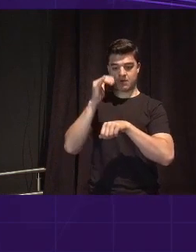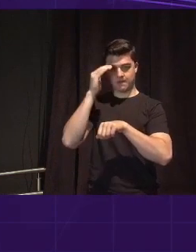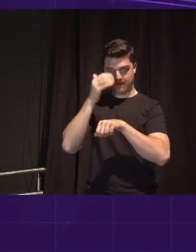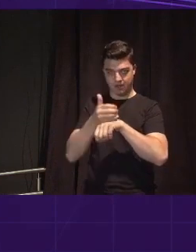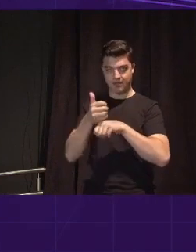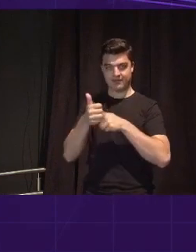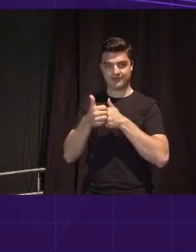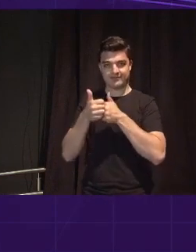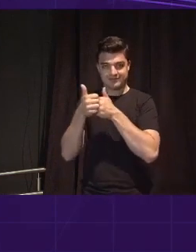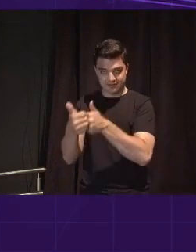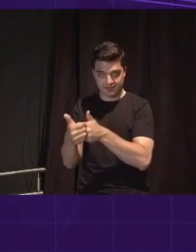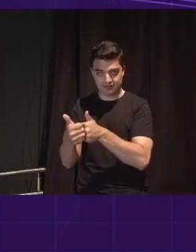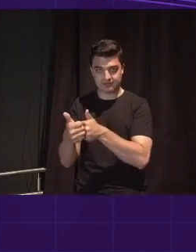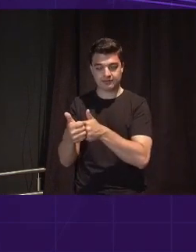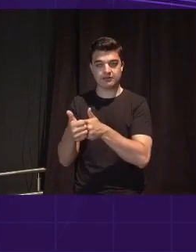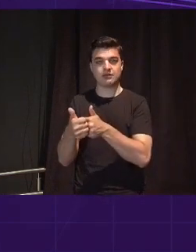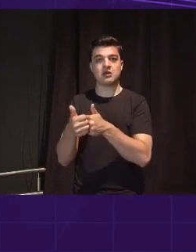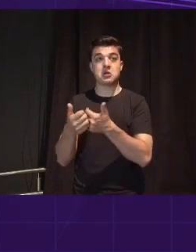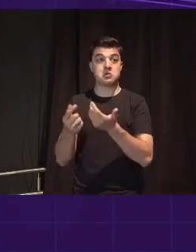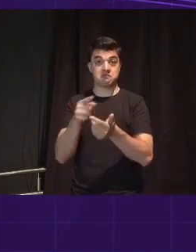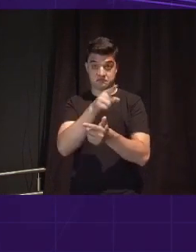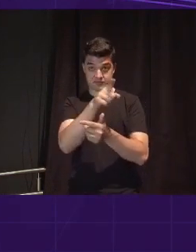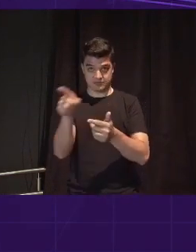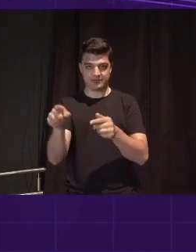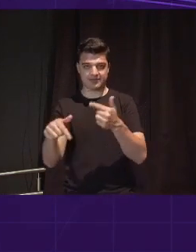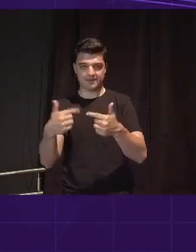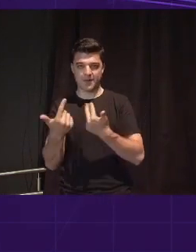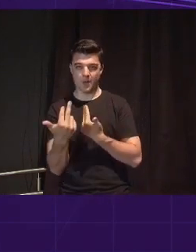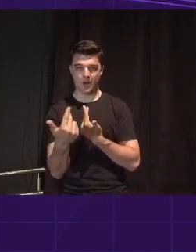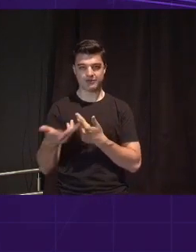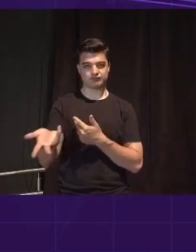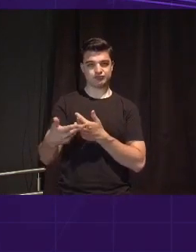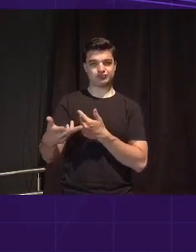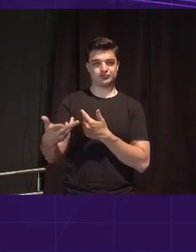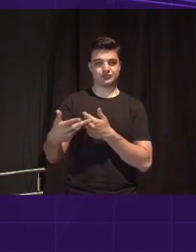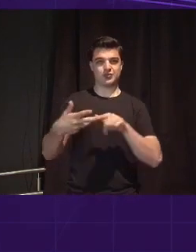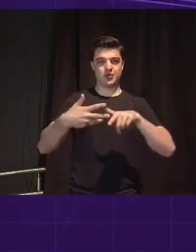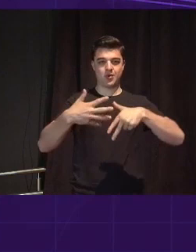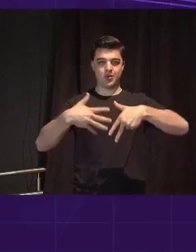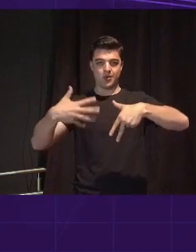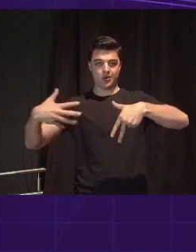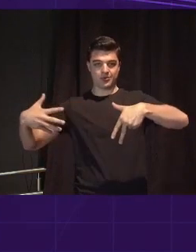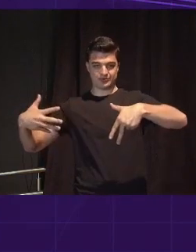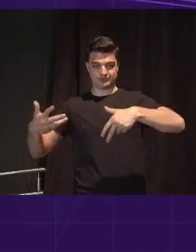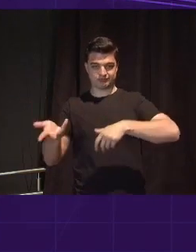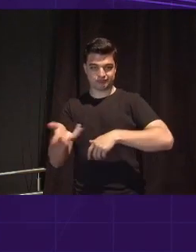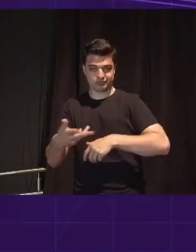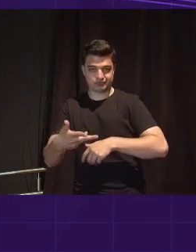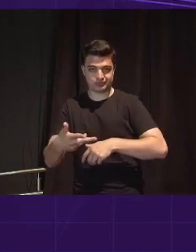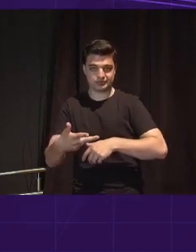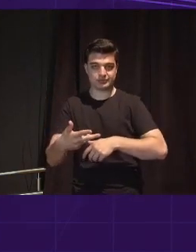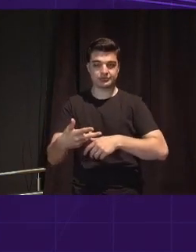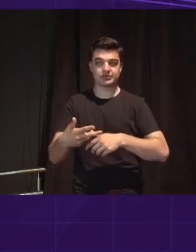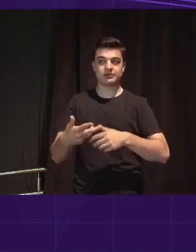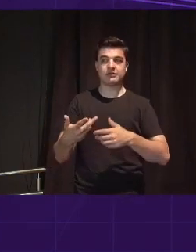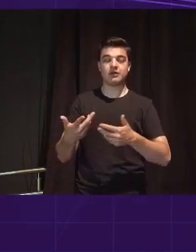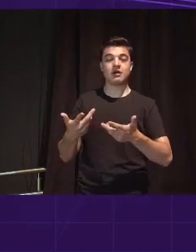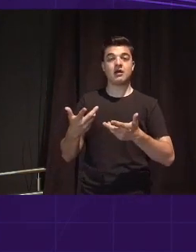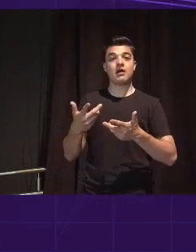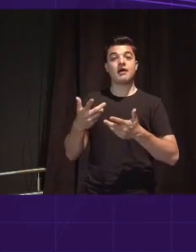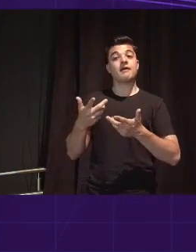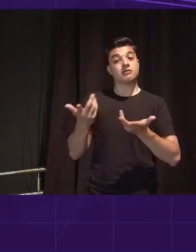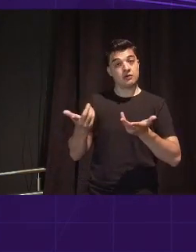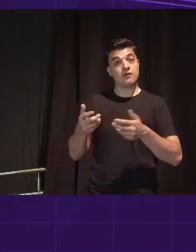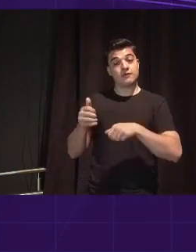vocês, Agile Coaches, né, que estão assistindo, ou muitas outras pessoas que estão assistindo, vocês vão dizer, mas como assim não toca a estratégia? Toca,